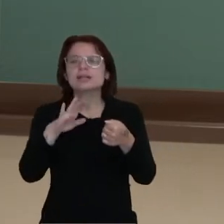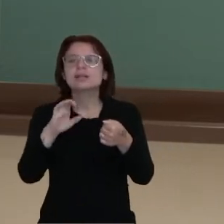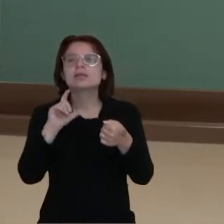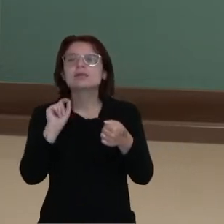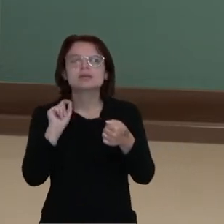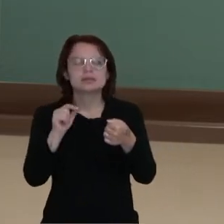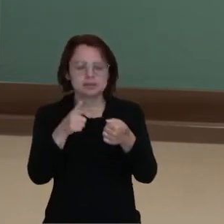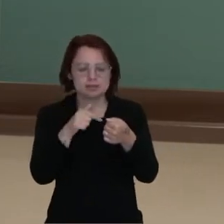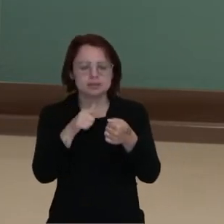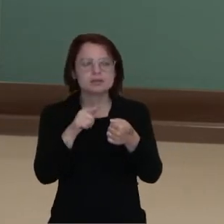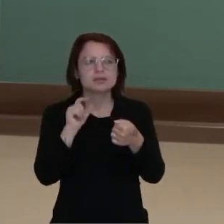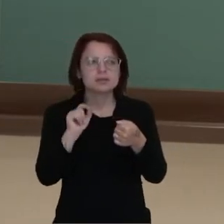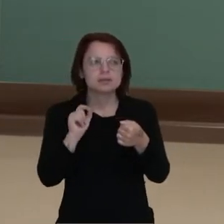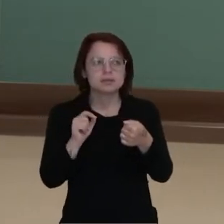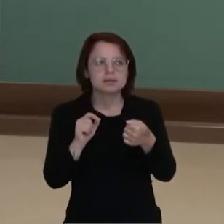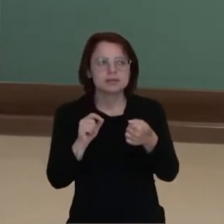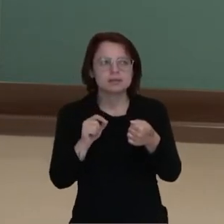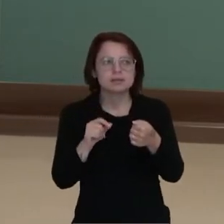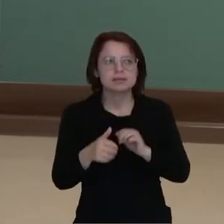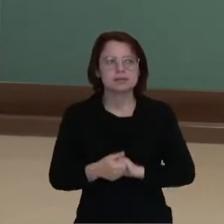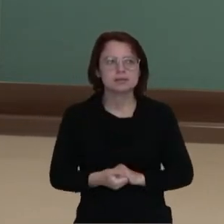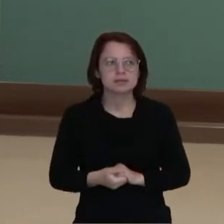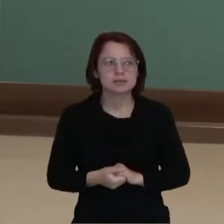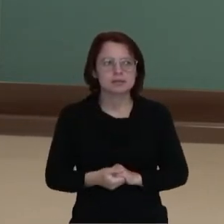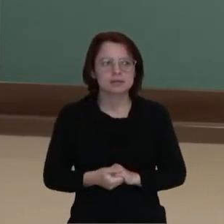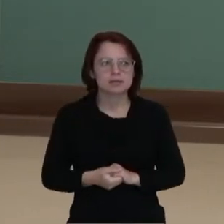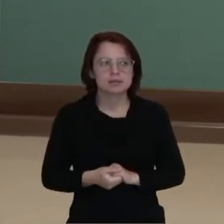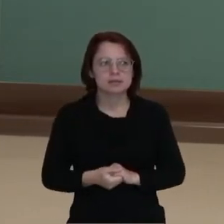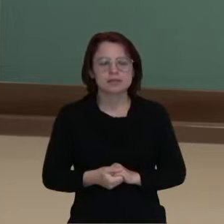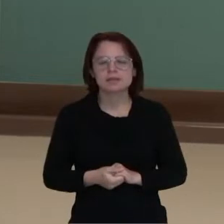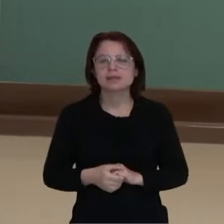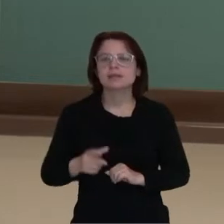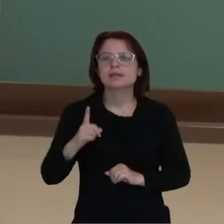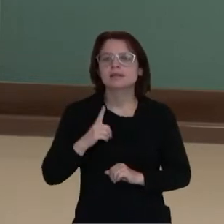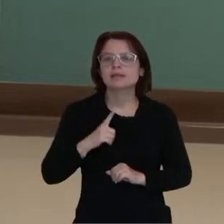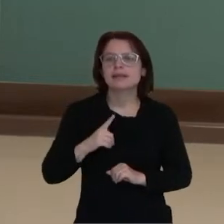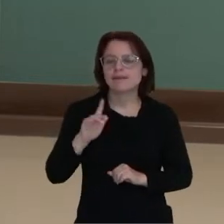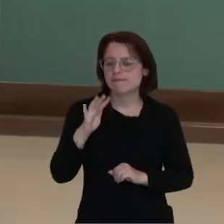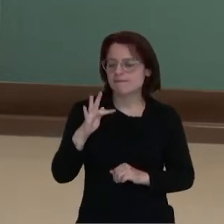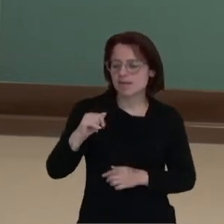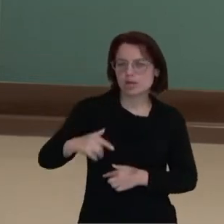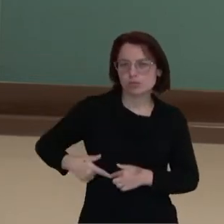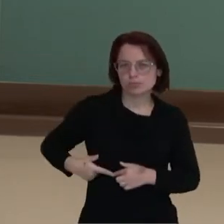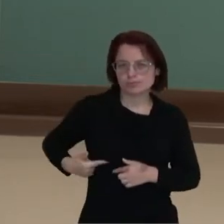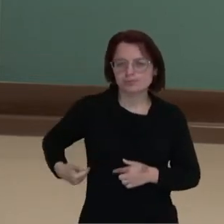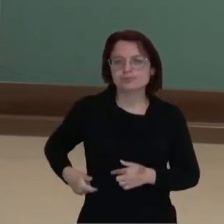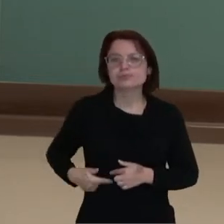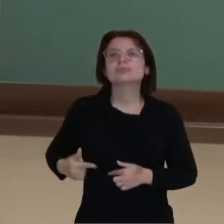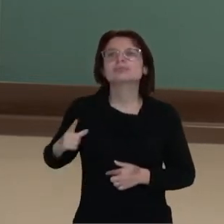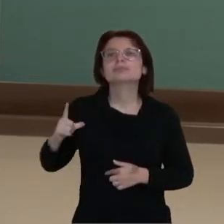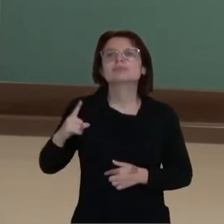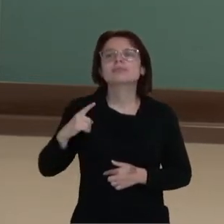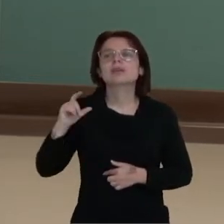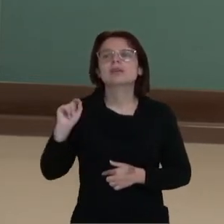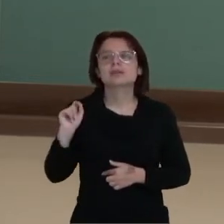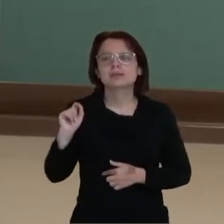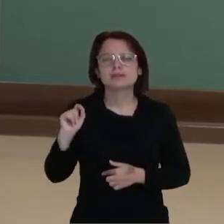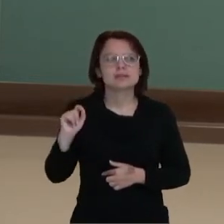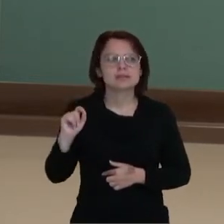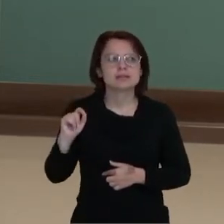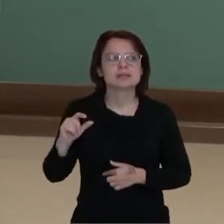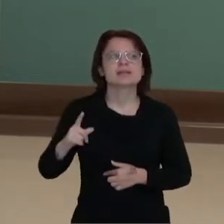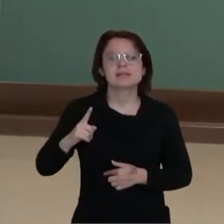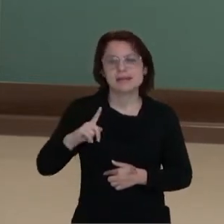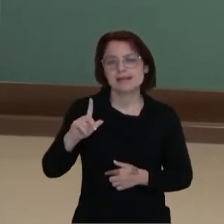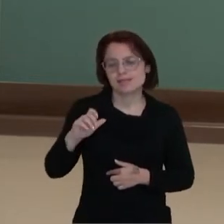gene que vai ser ativo? O que forma a unha. Lá no nosso fígado, que produz a bile, vai ter o gene que produz a unha, mas